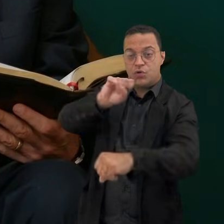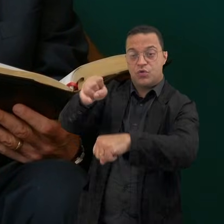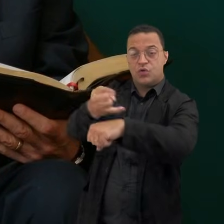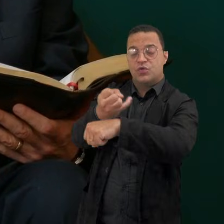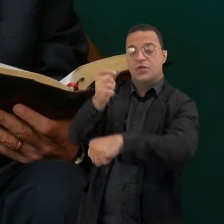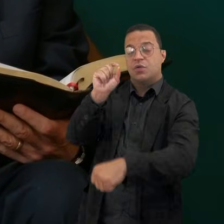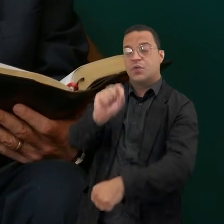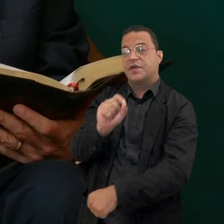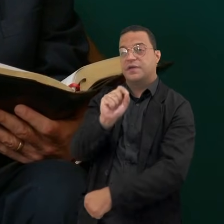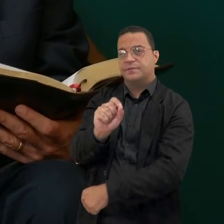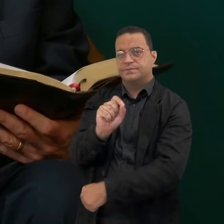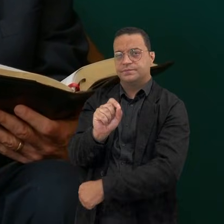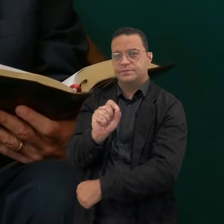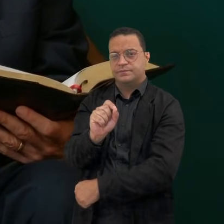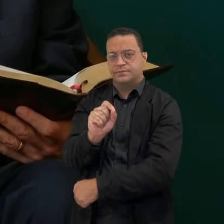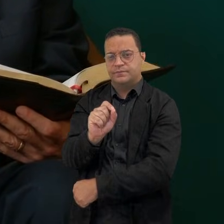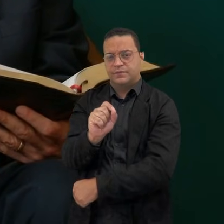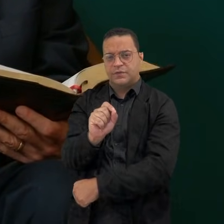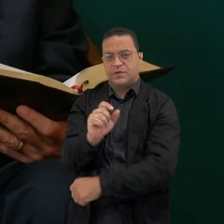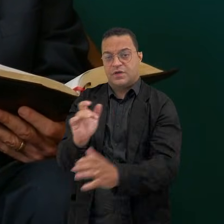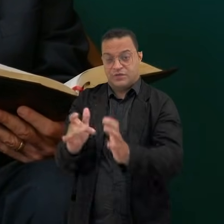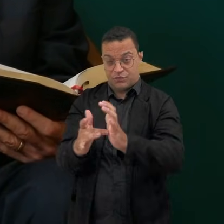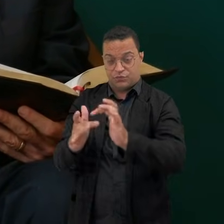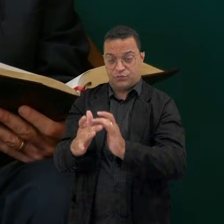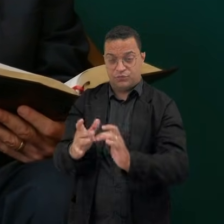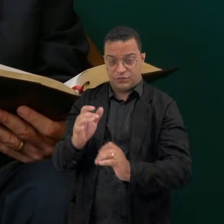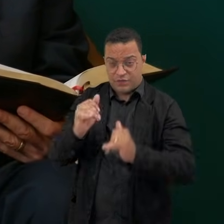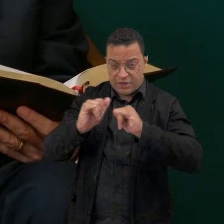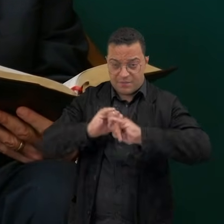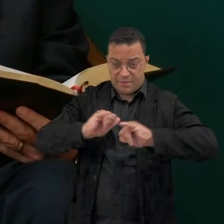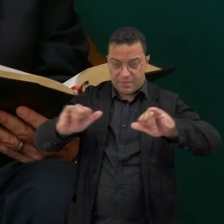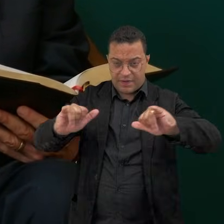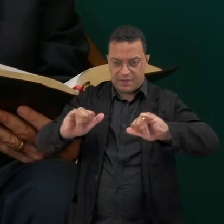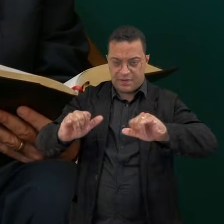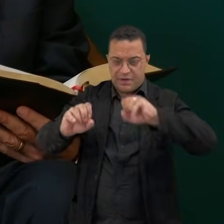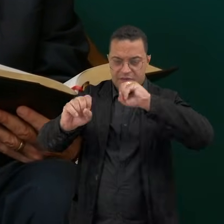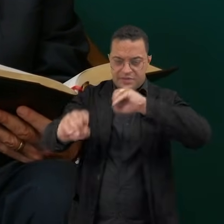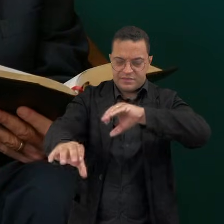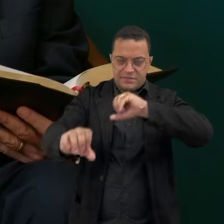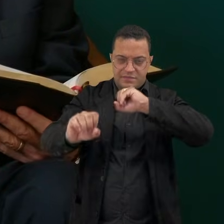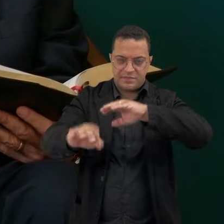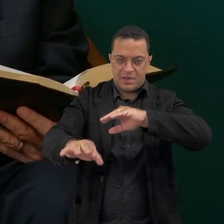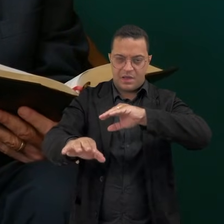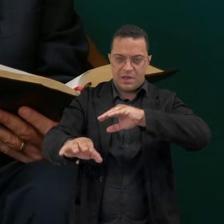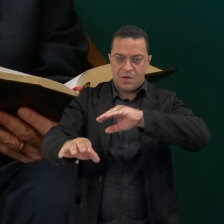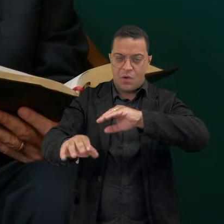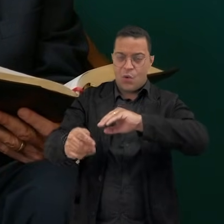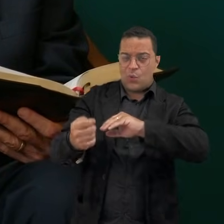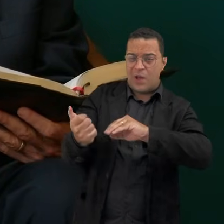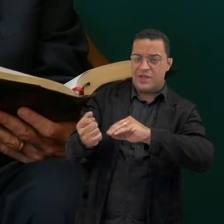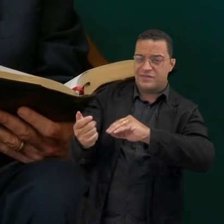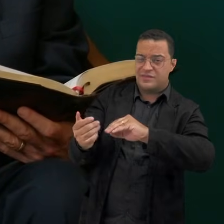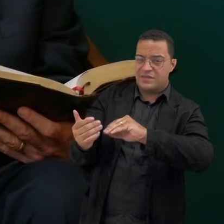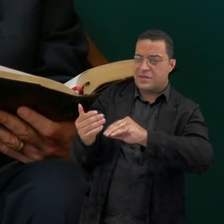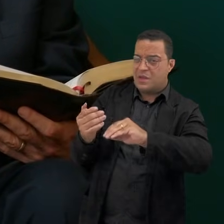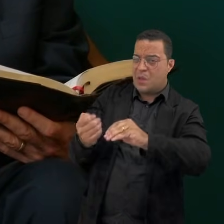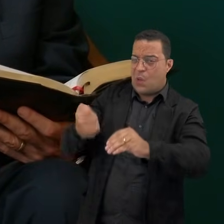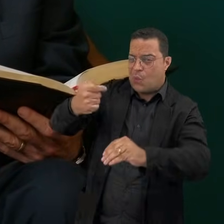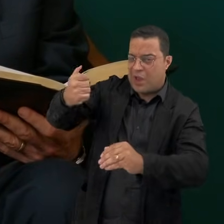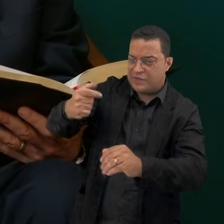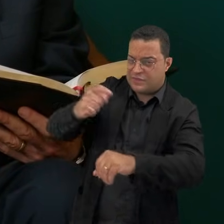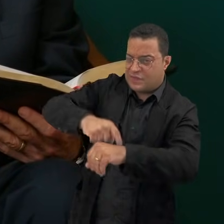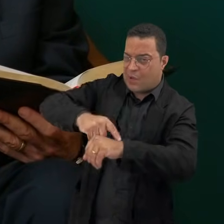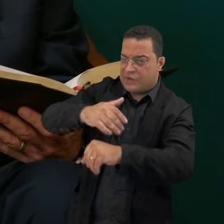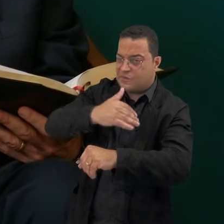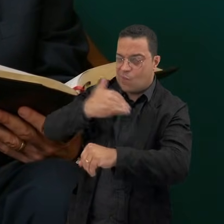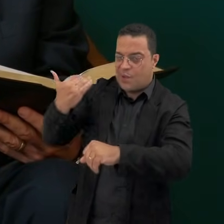fala assim, já no final do seu ministério, né? Depois de ele ter ensinado e operado de forma tão maravilhosa, ele fala: